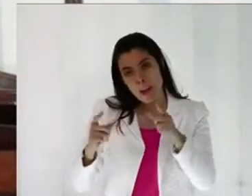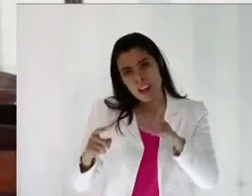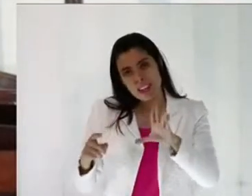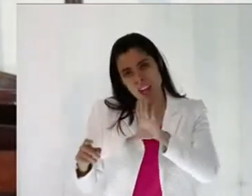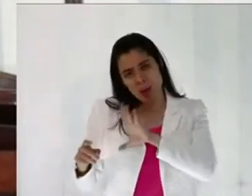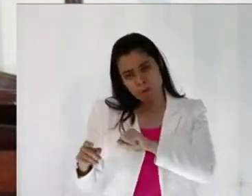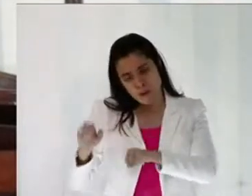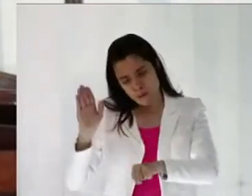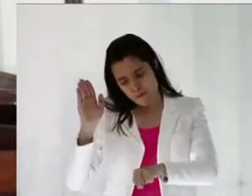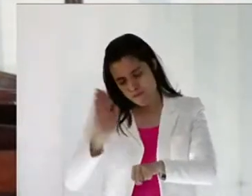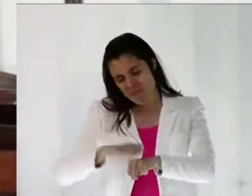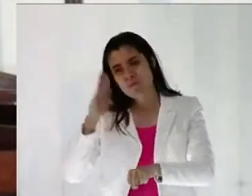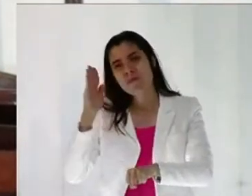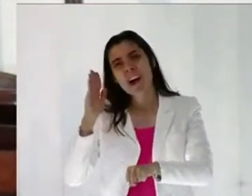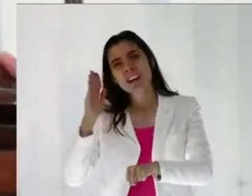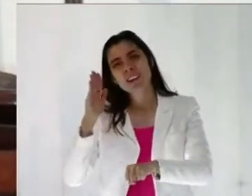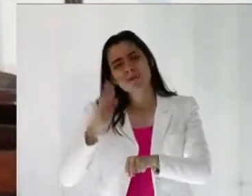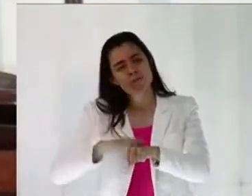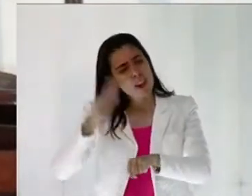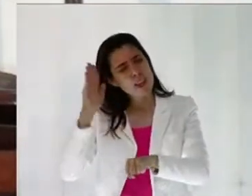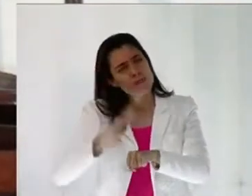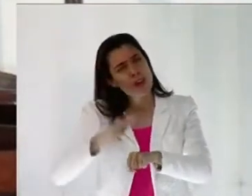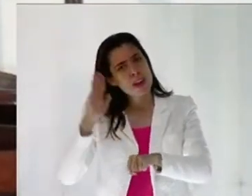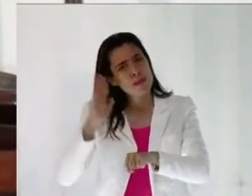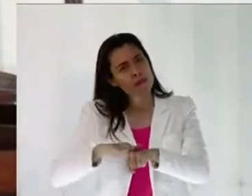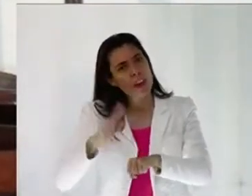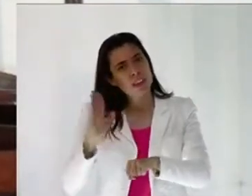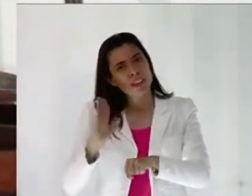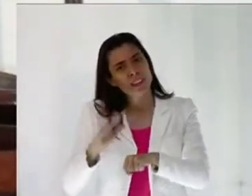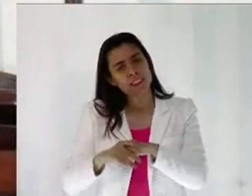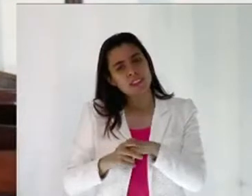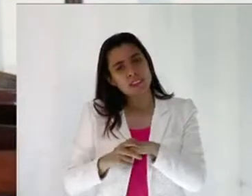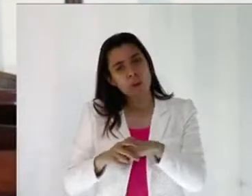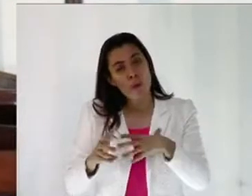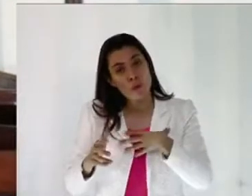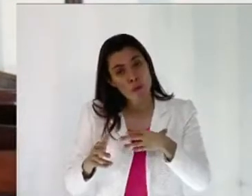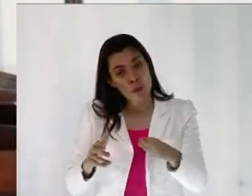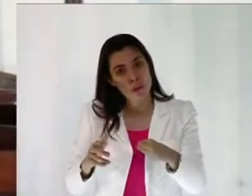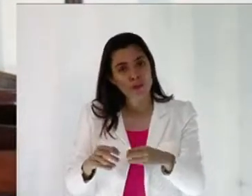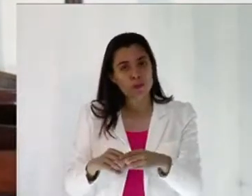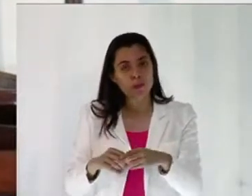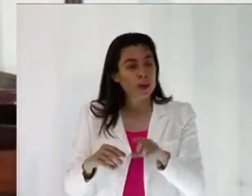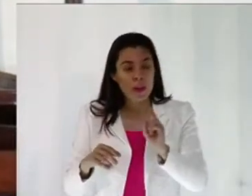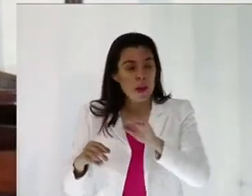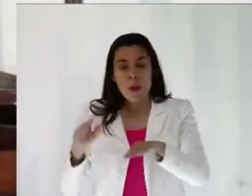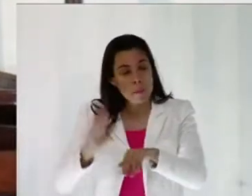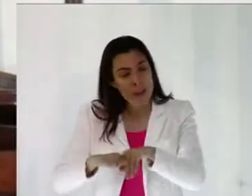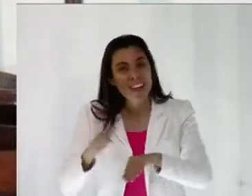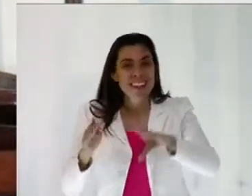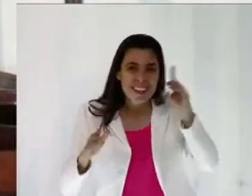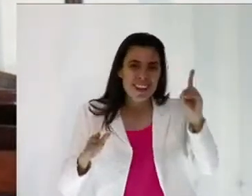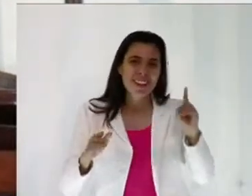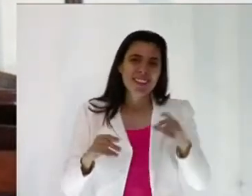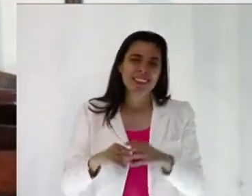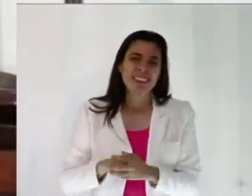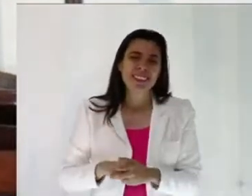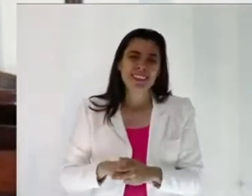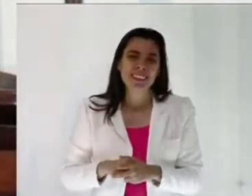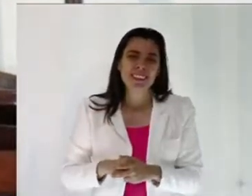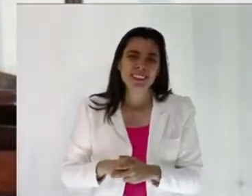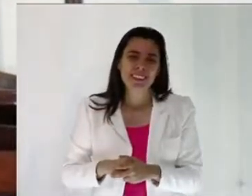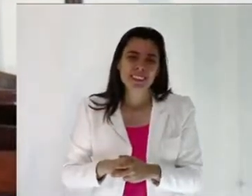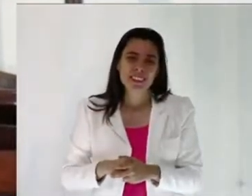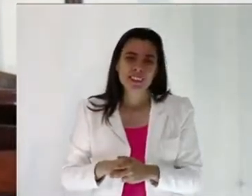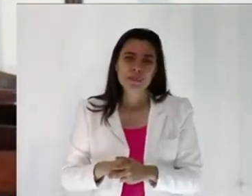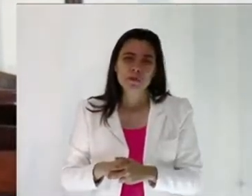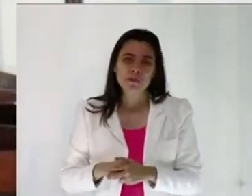coisas. Mas nessa noite, eu quero fazer com os irmãos aqui um paralelo entre Isaque, o filho da promessa, e o